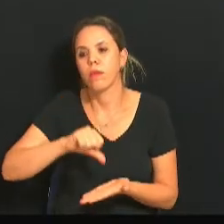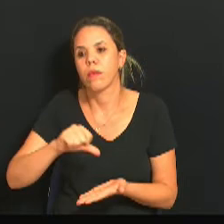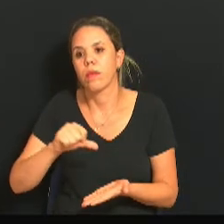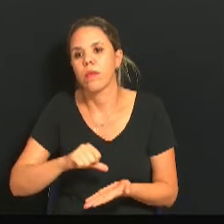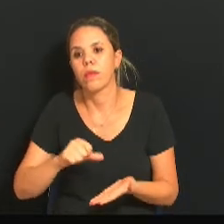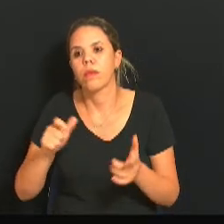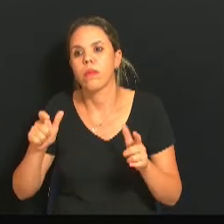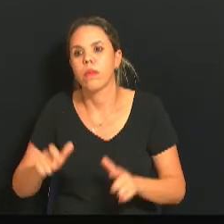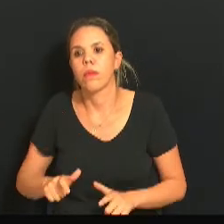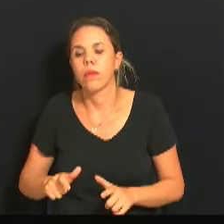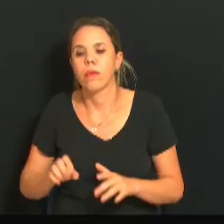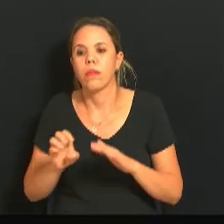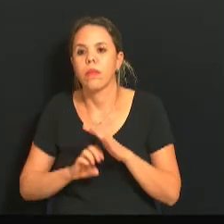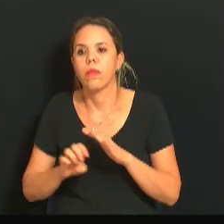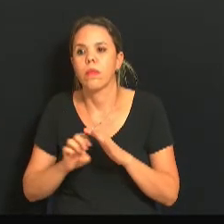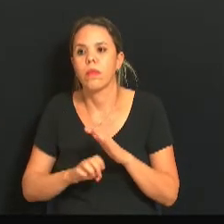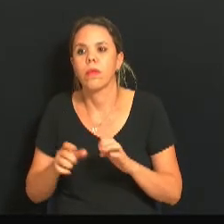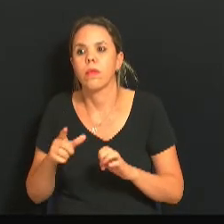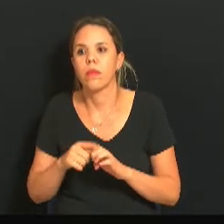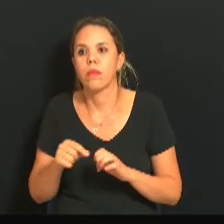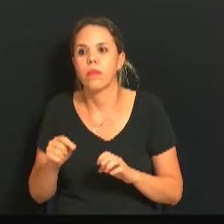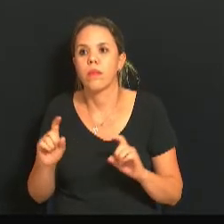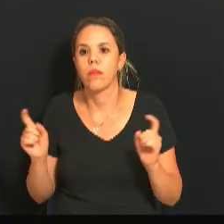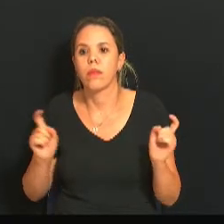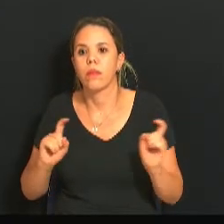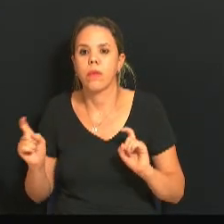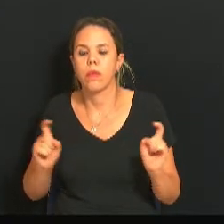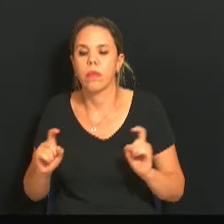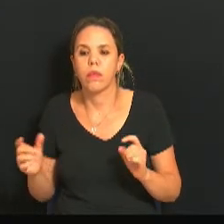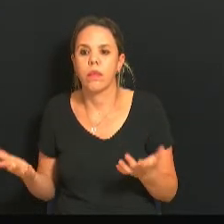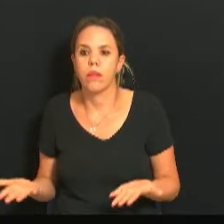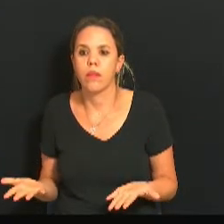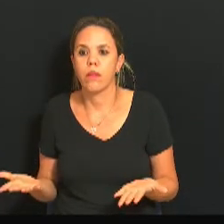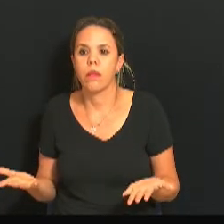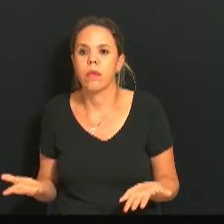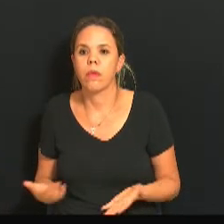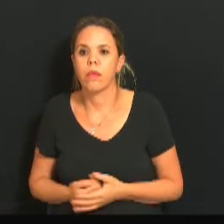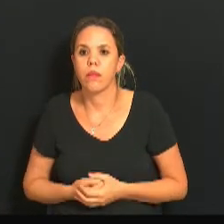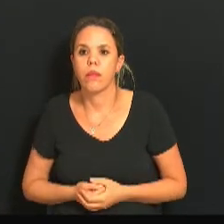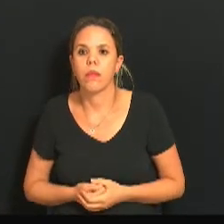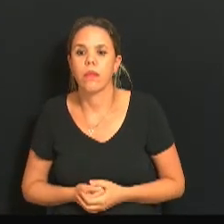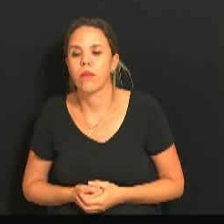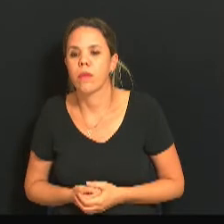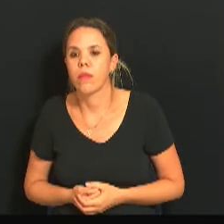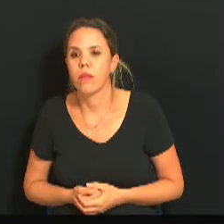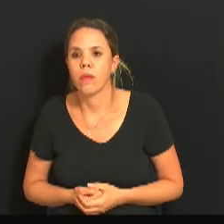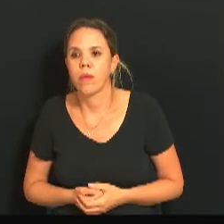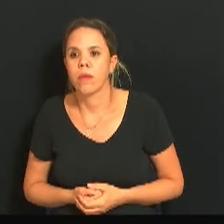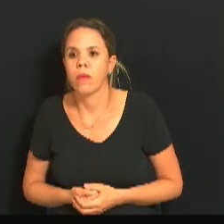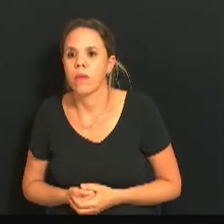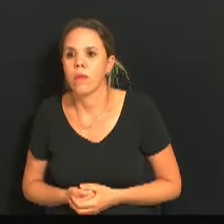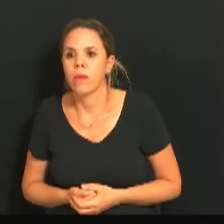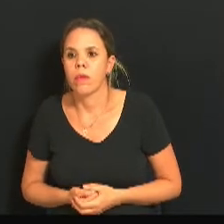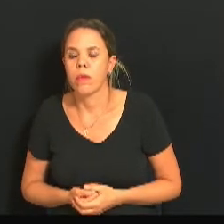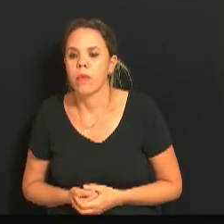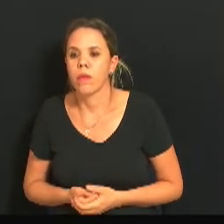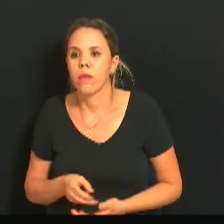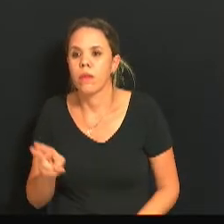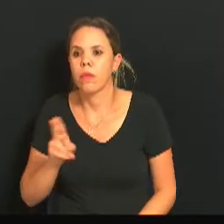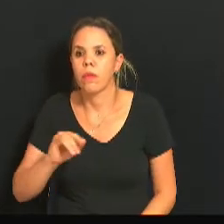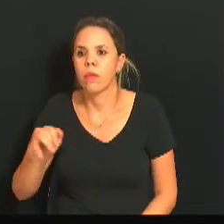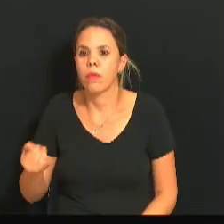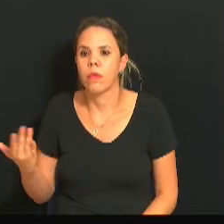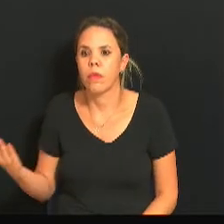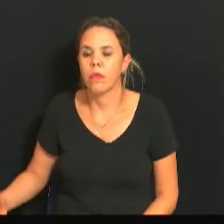abrigar Startup algumas inspirações estão aí também que os senhores velho nós que nós utilizamos